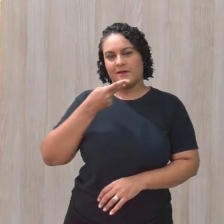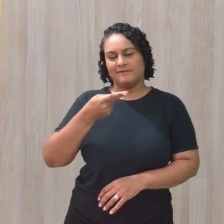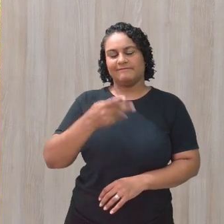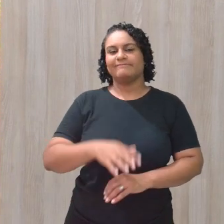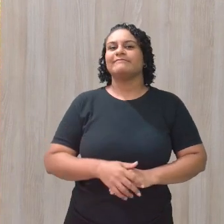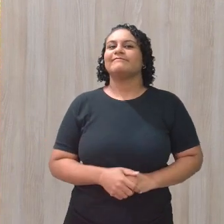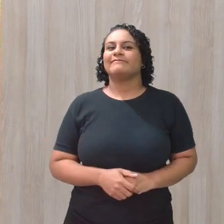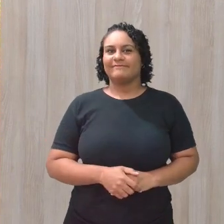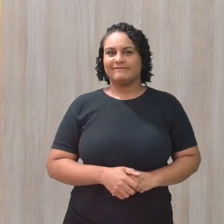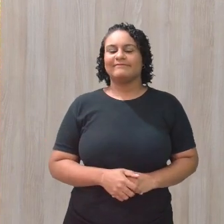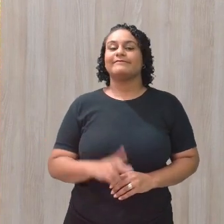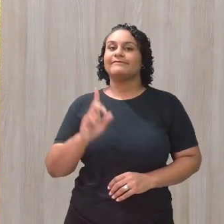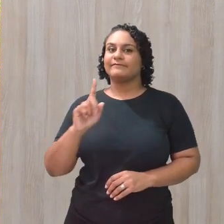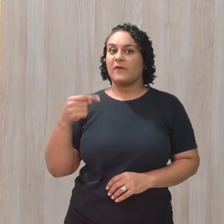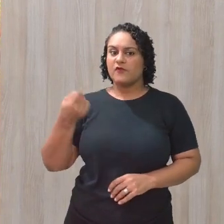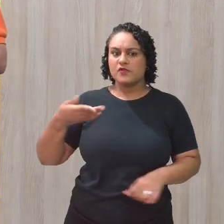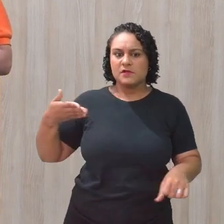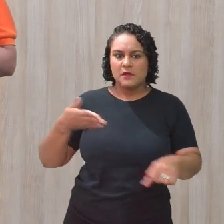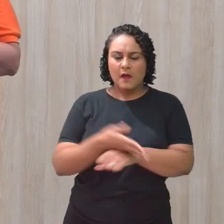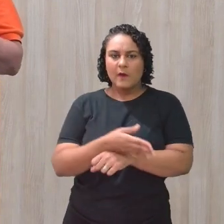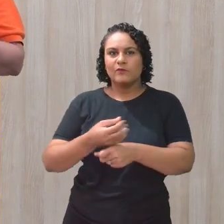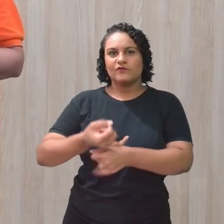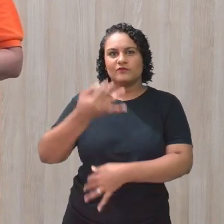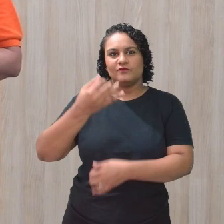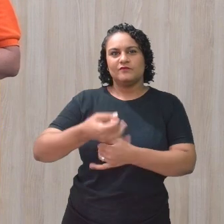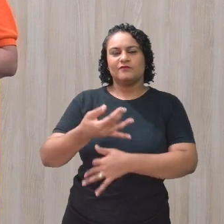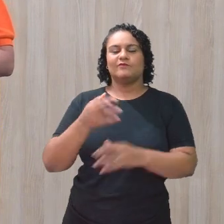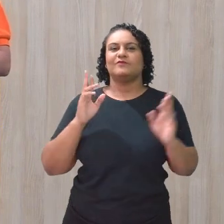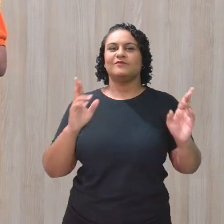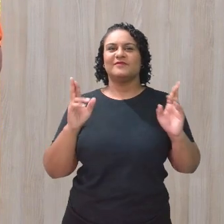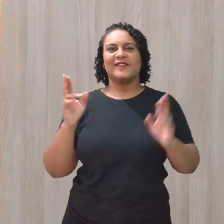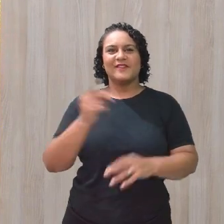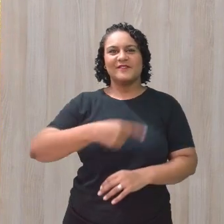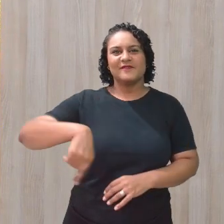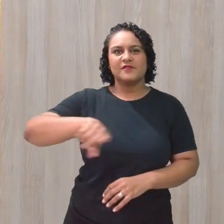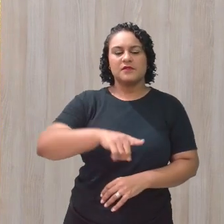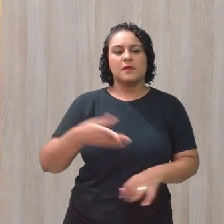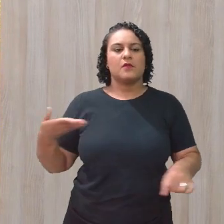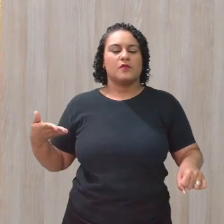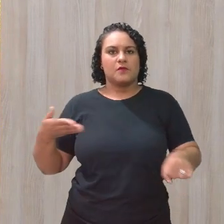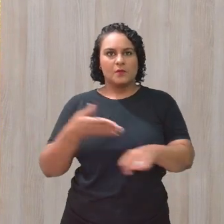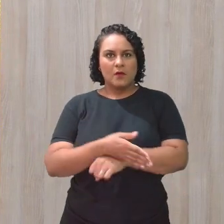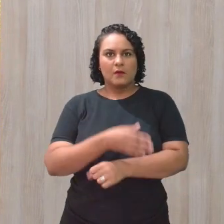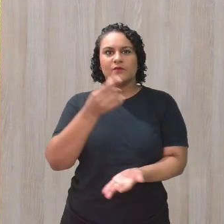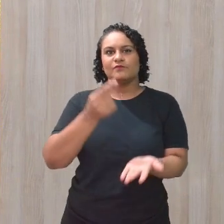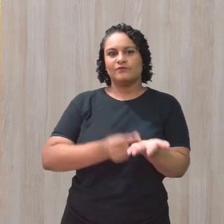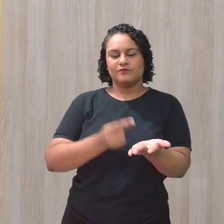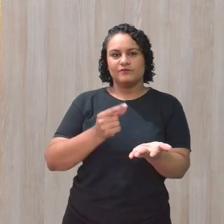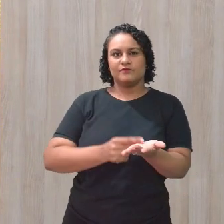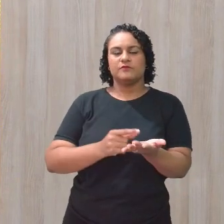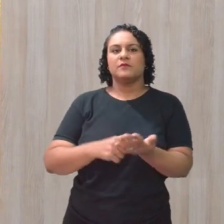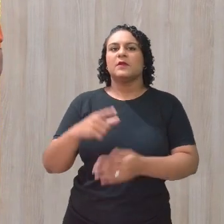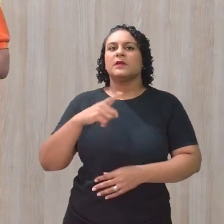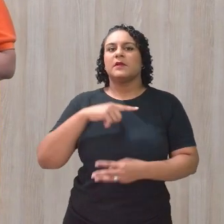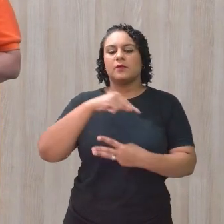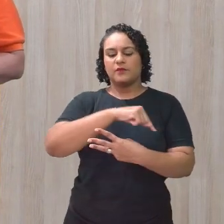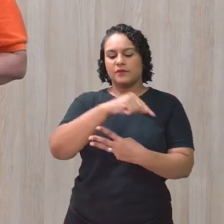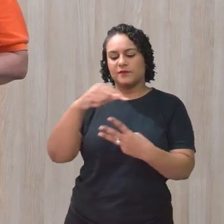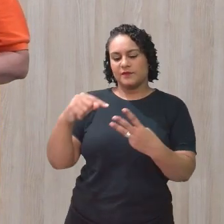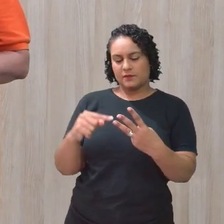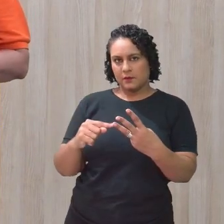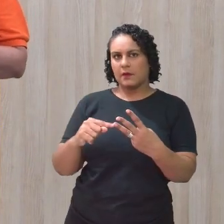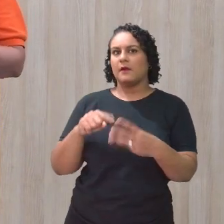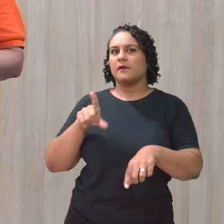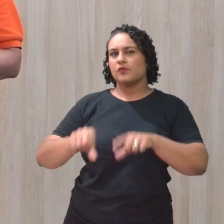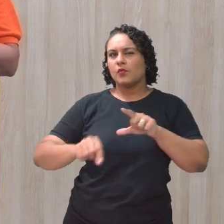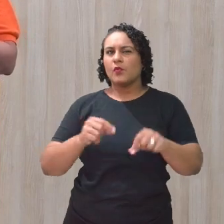chat, tá? Daqui a pouco, espero que vocês estejam se logando. E aí temos 3 opções, não é,